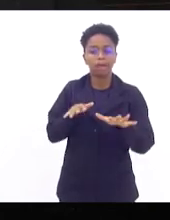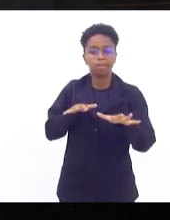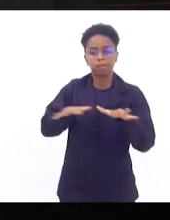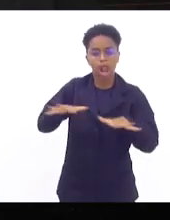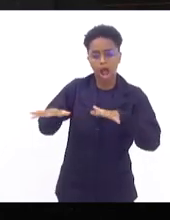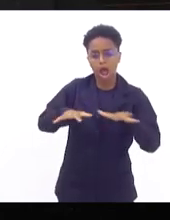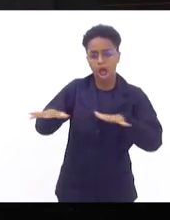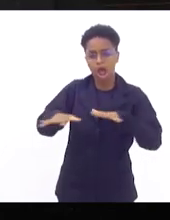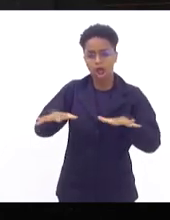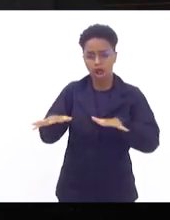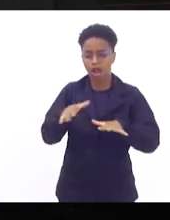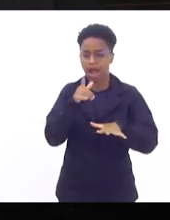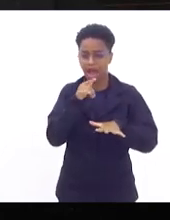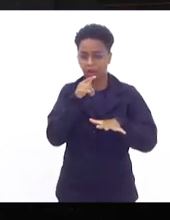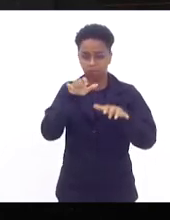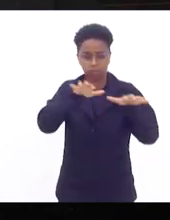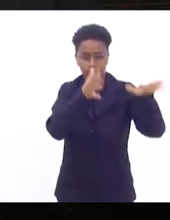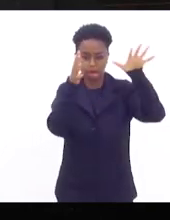tsunami radioativo.